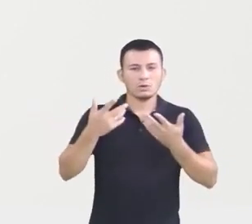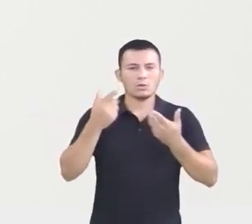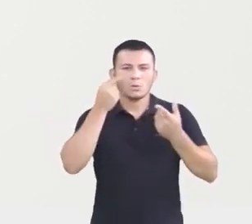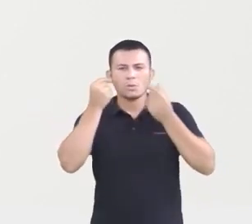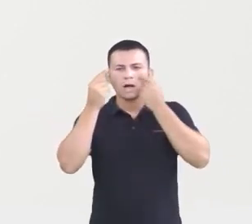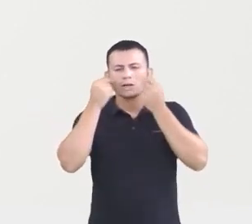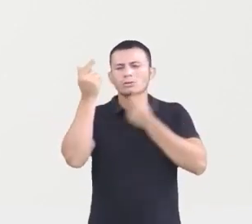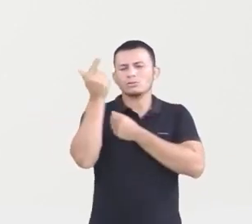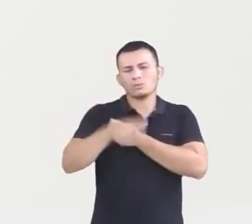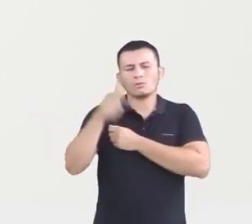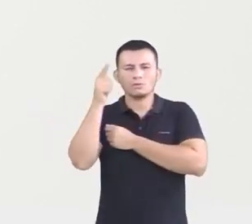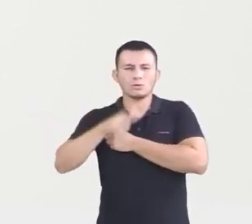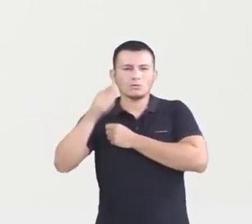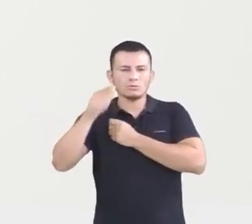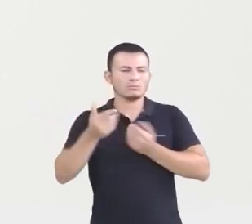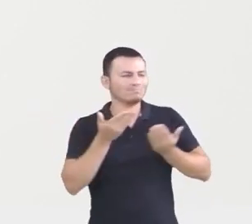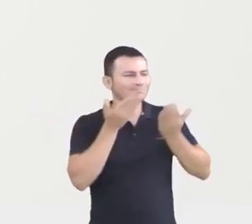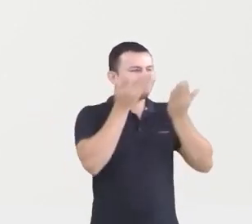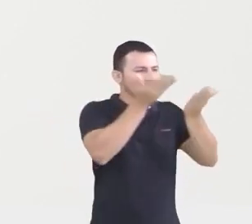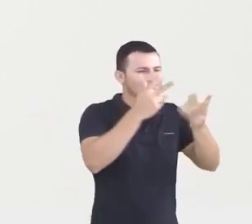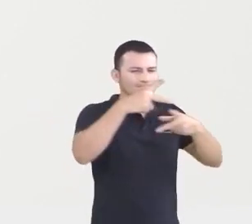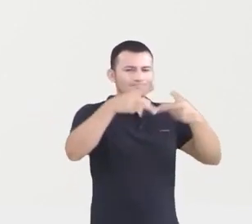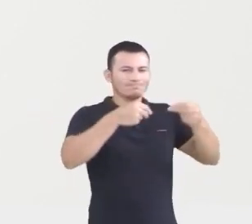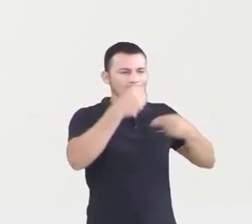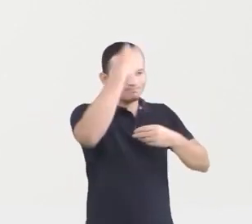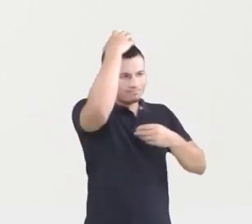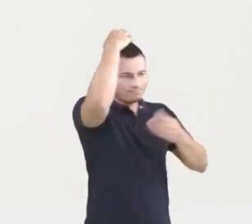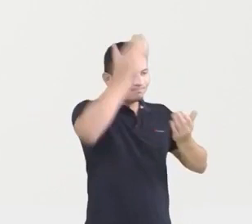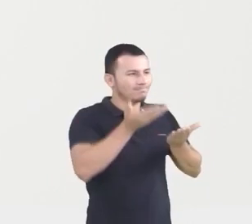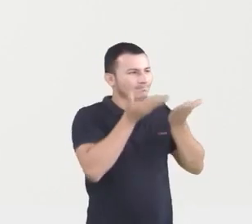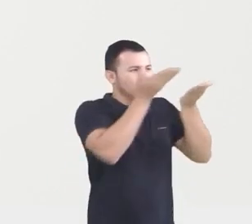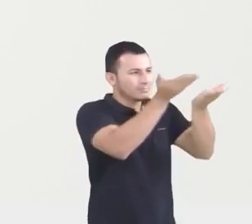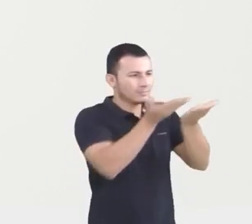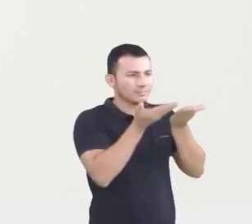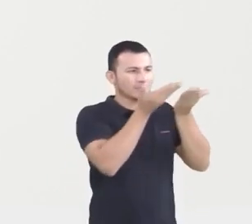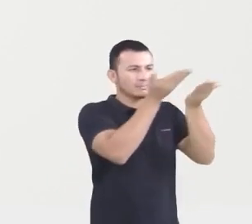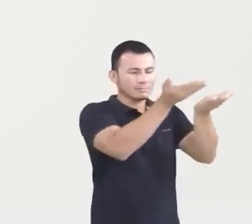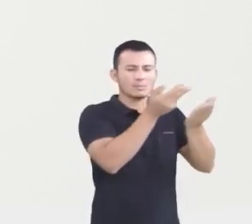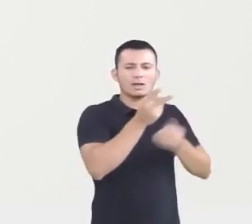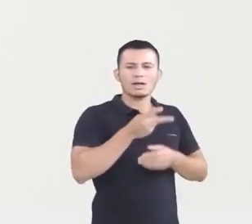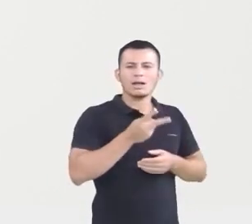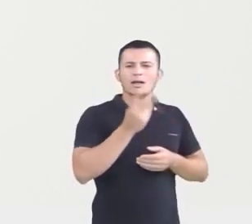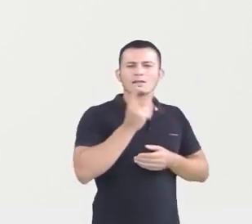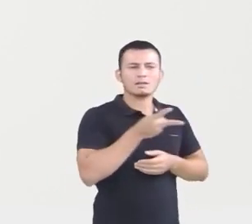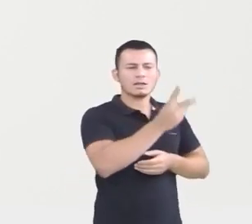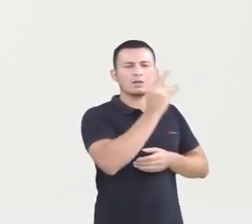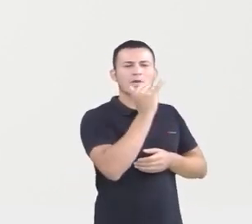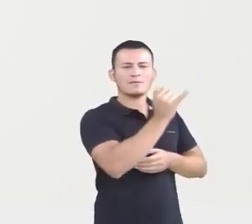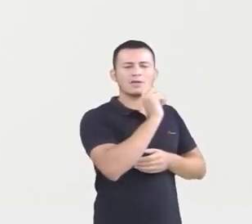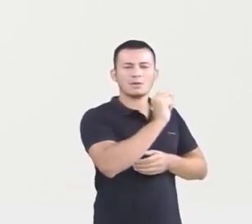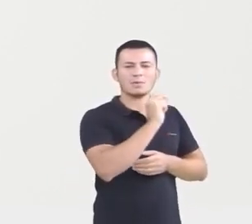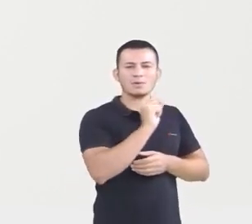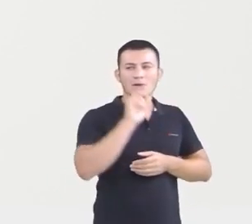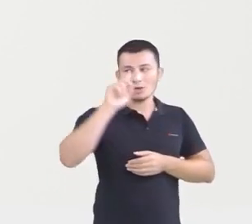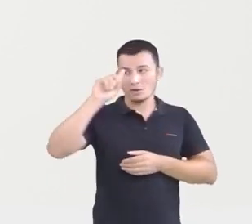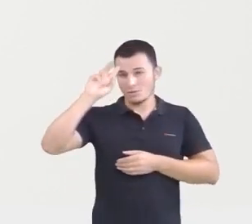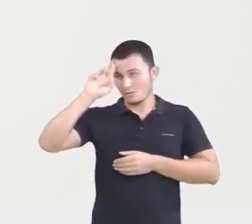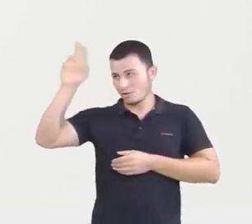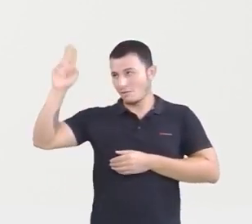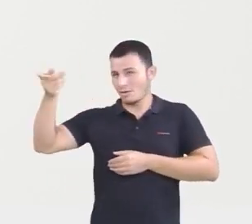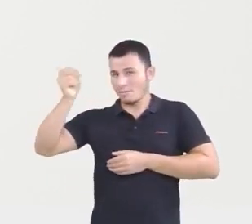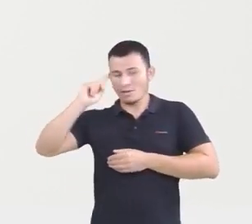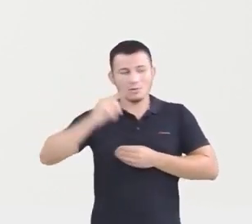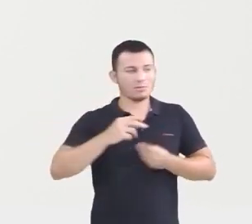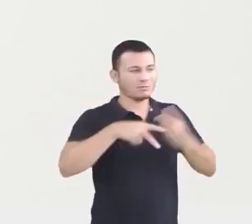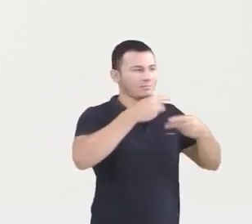várias vezes, levando vários presentes ao rei e dizendo sempre que era uma oferta do seu amo. Então,